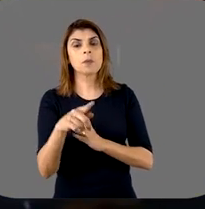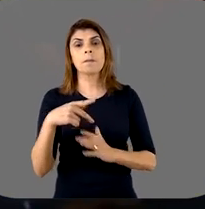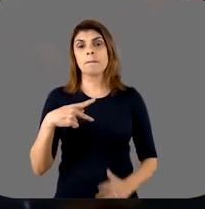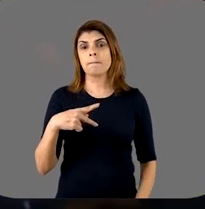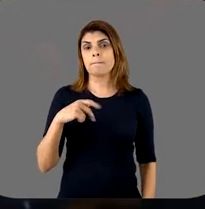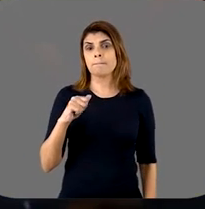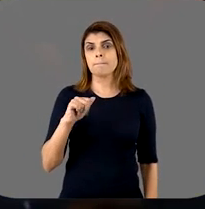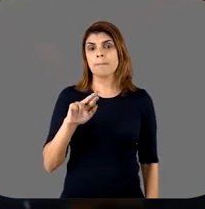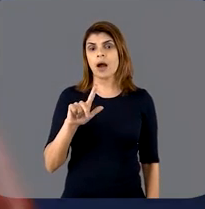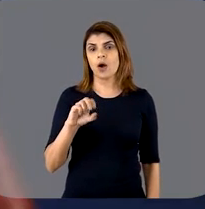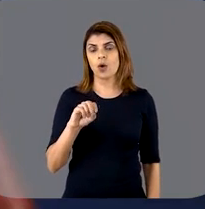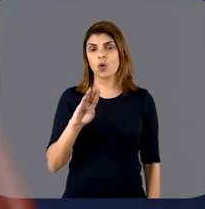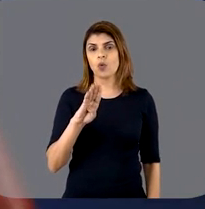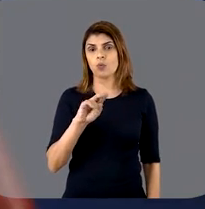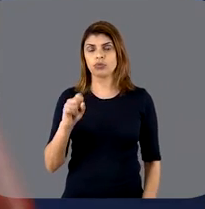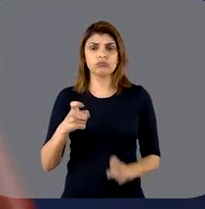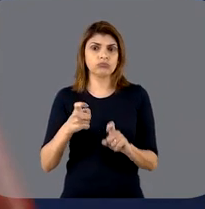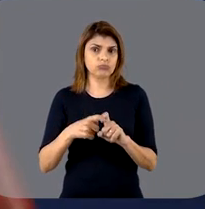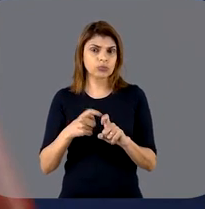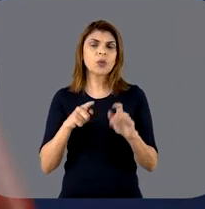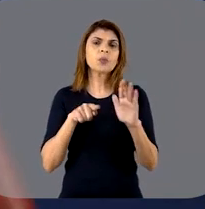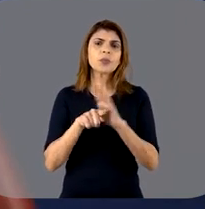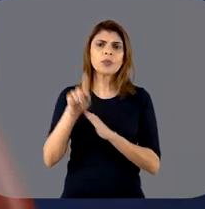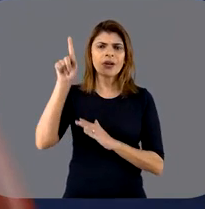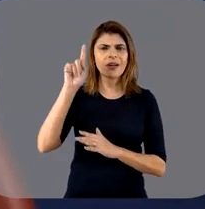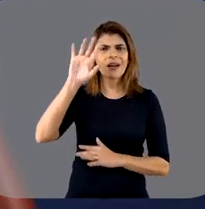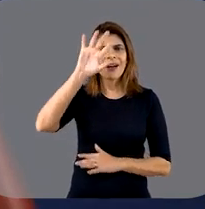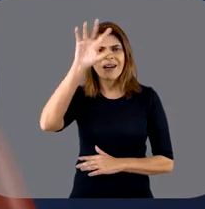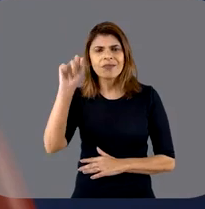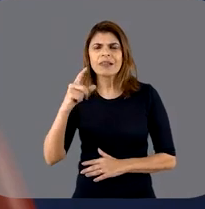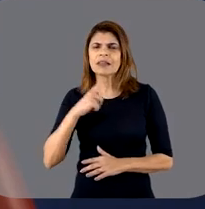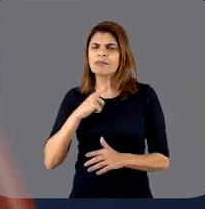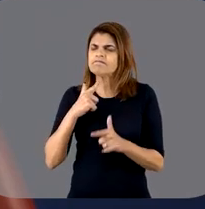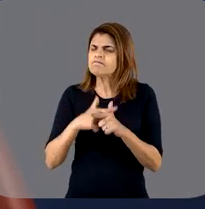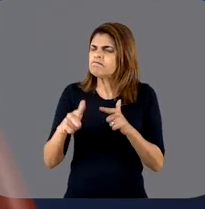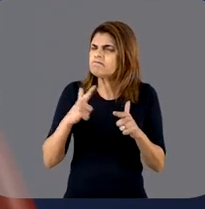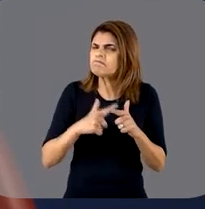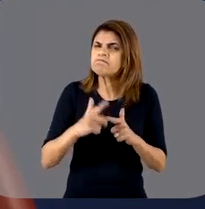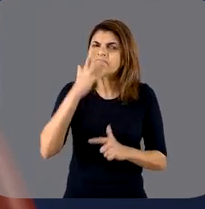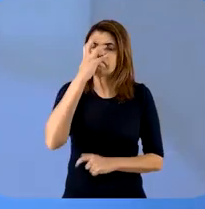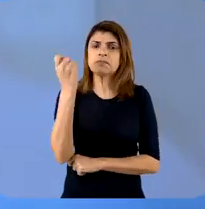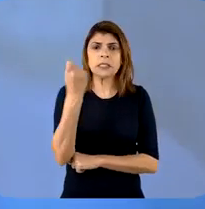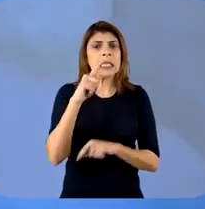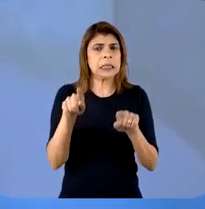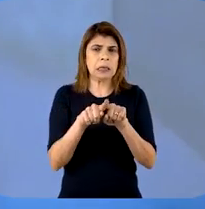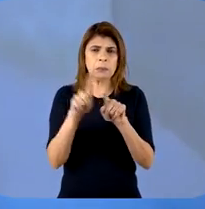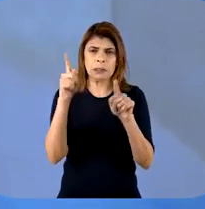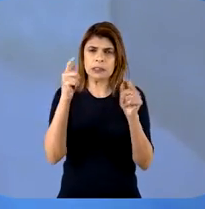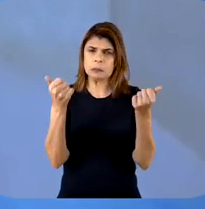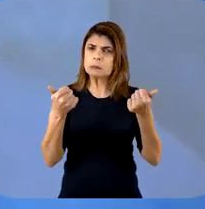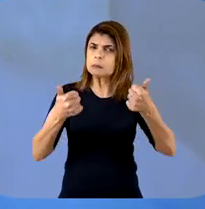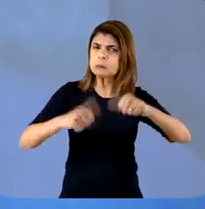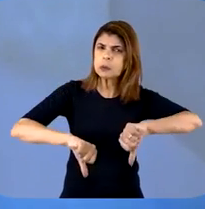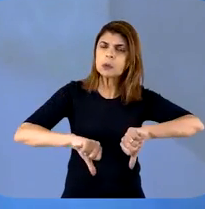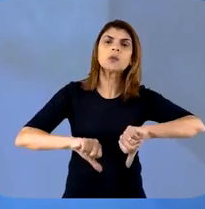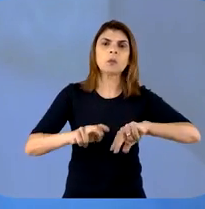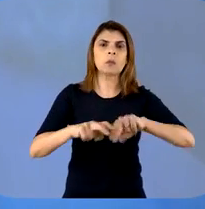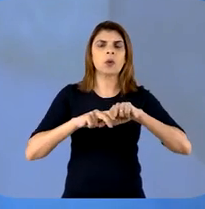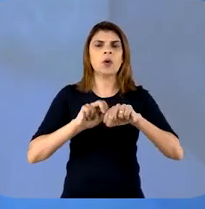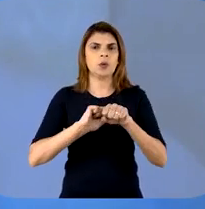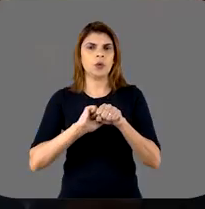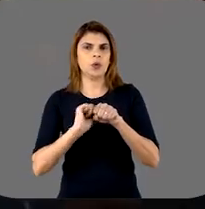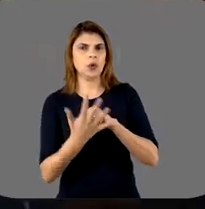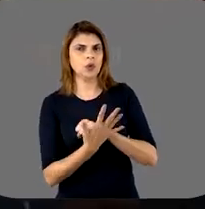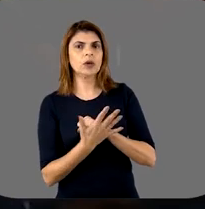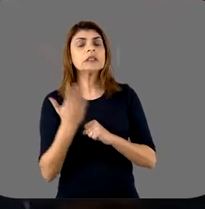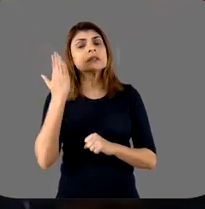Bus. Ela quer saber se o continente africano, com tantos abismos sociais, não foi brutalmente atingido pela Covid.